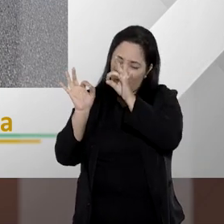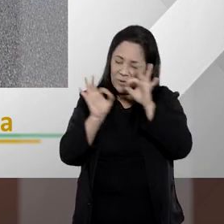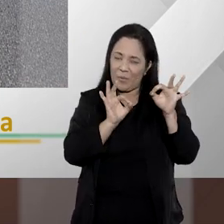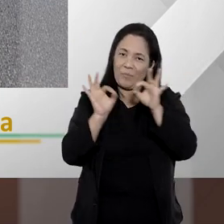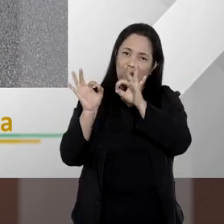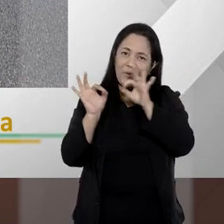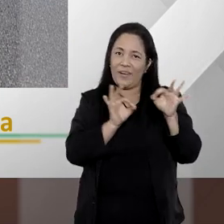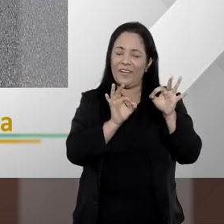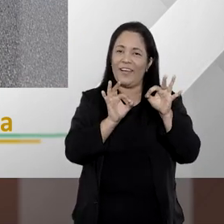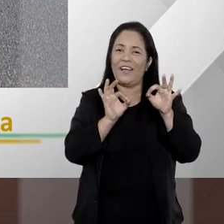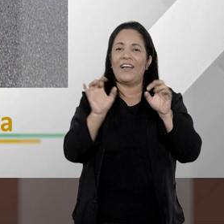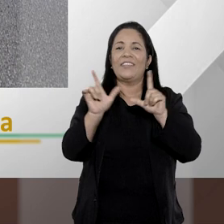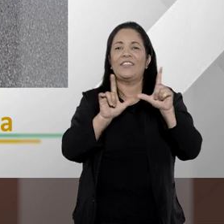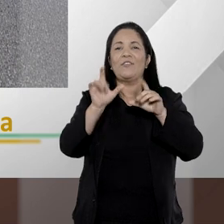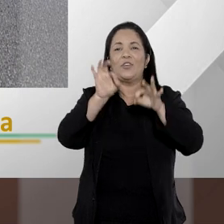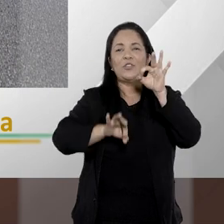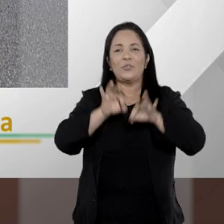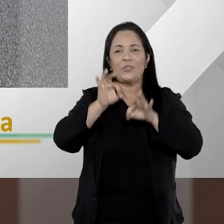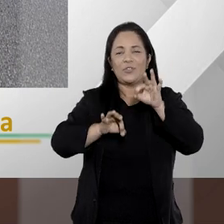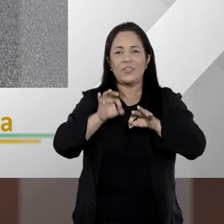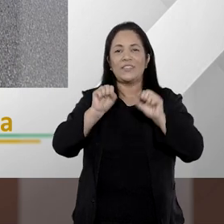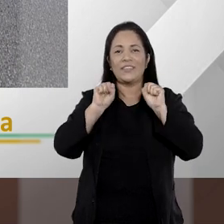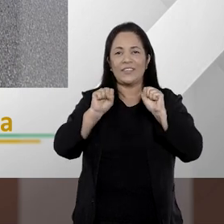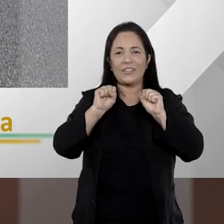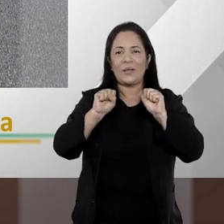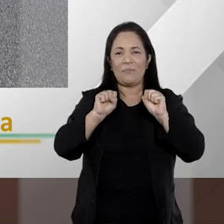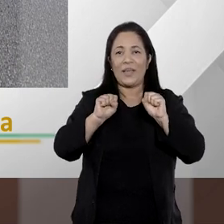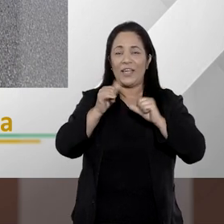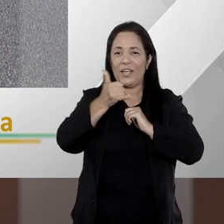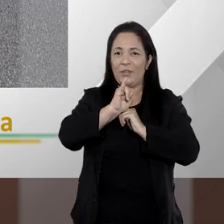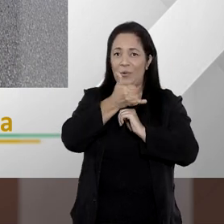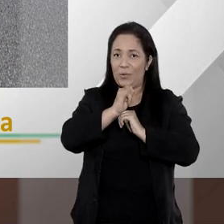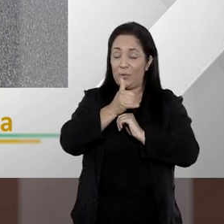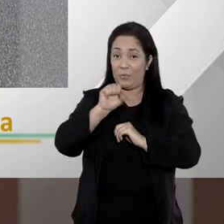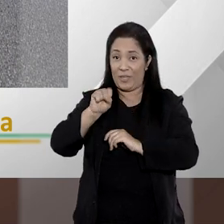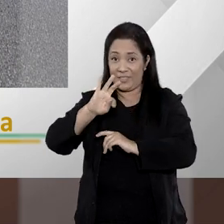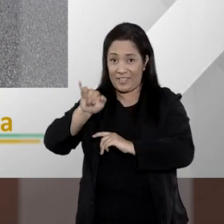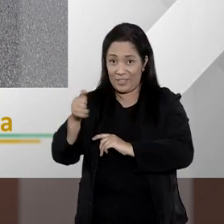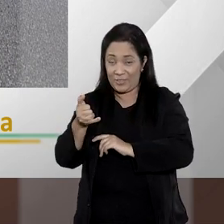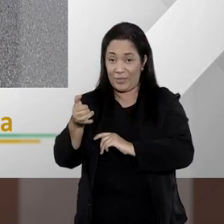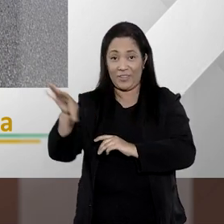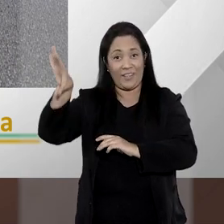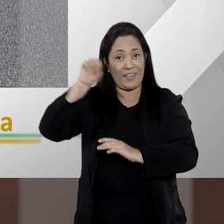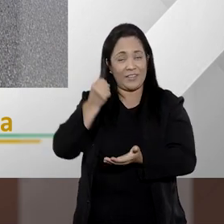programação da TV Justiça e da Rádio Justiça e acesse o canal do STJ no YouTube. Também estamos em